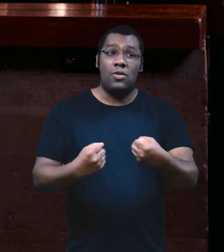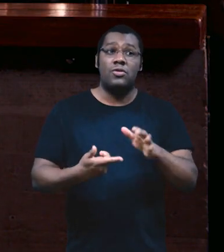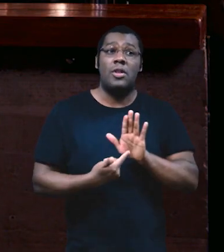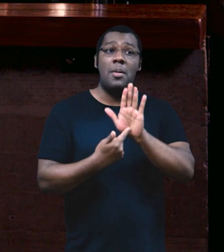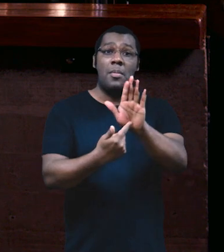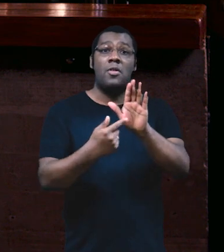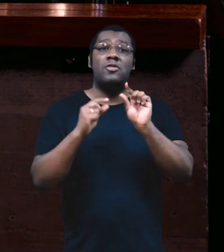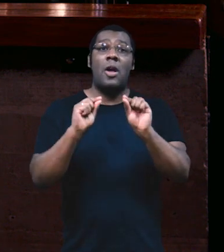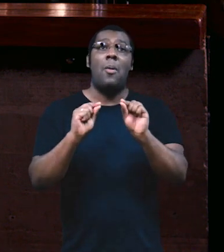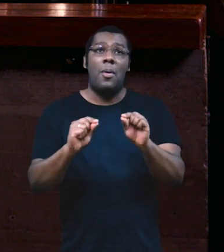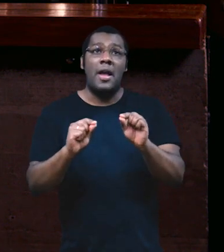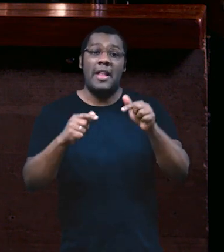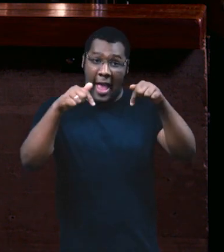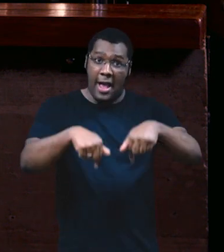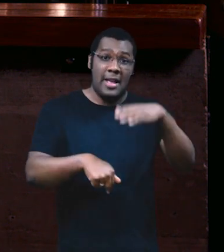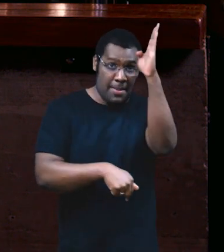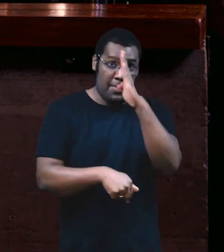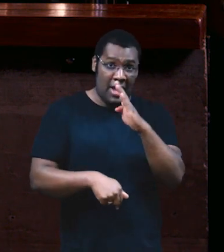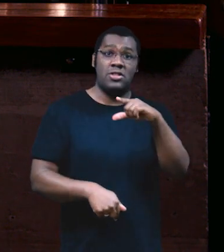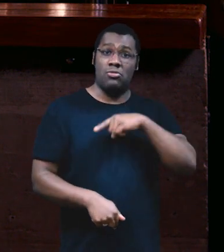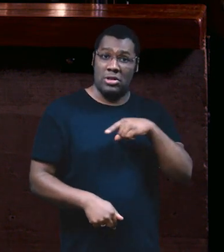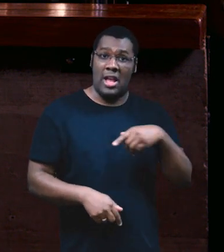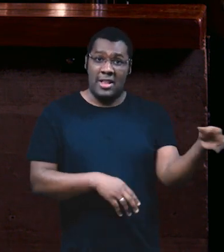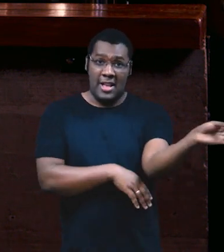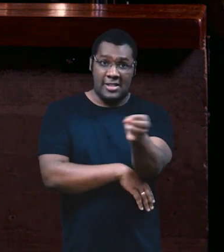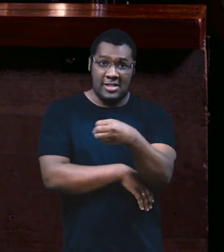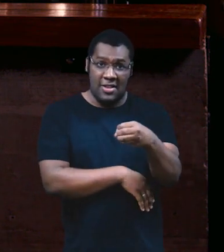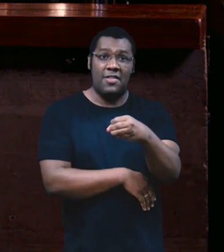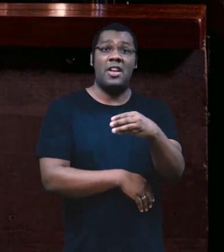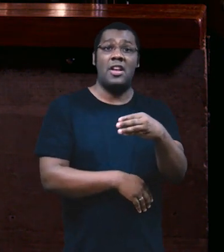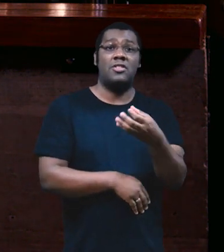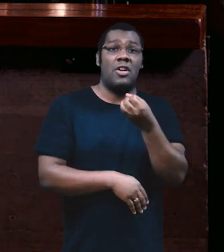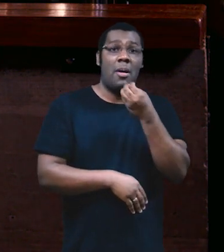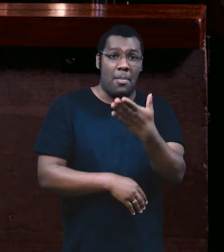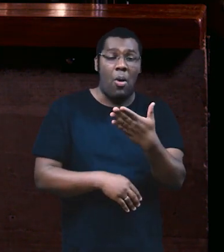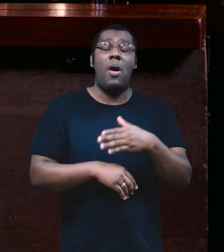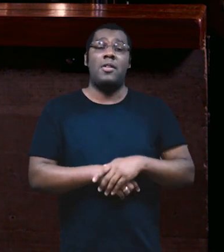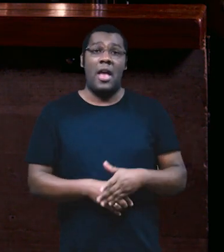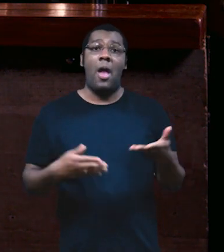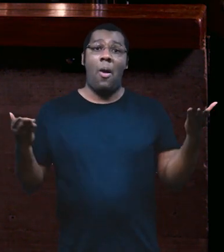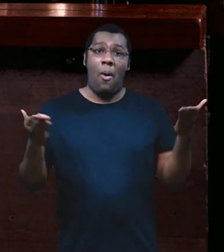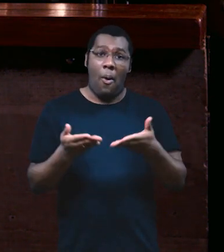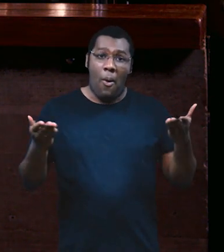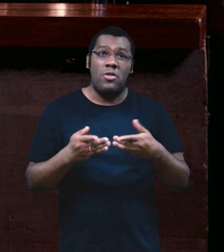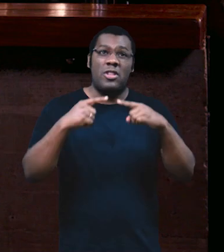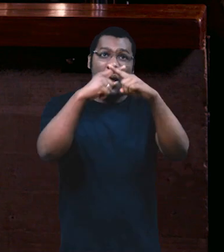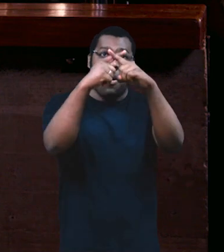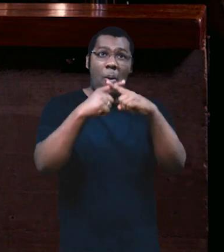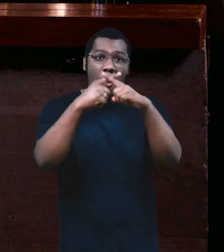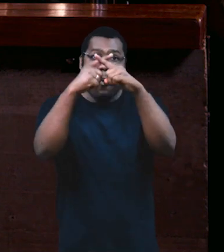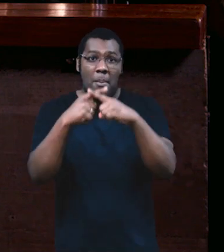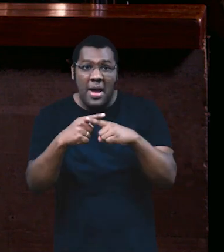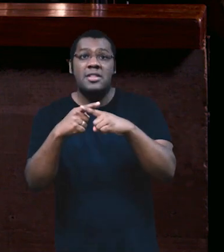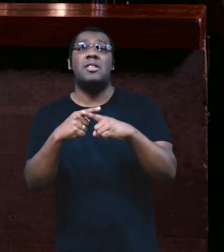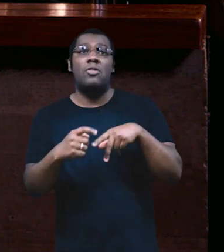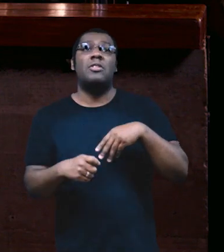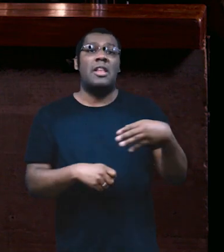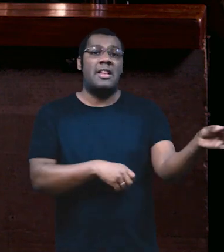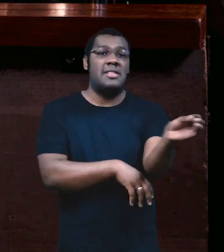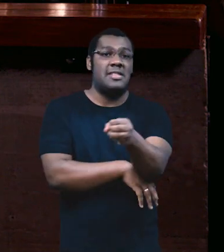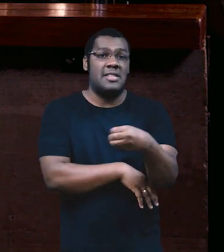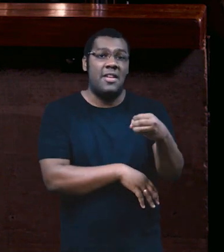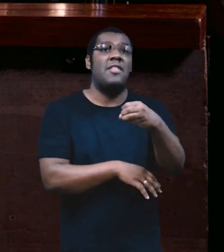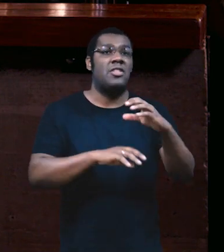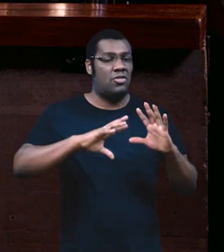de fora. Hoje a gente está aí competindo com as melhores cervejarias do mercado e exercendo esse papel